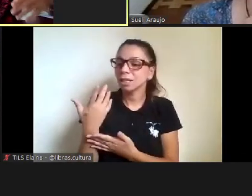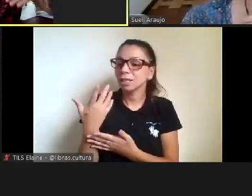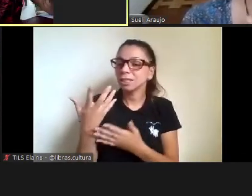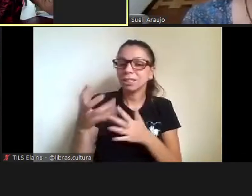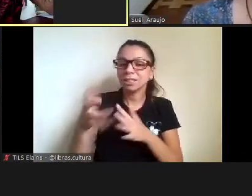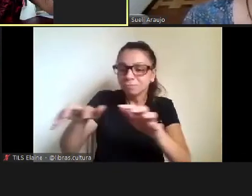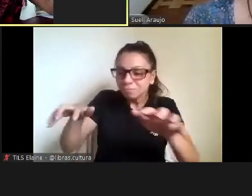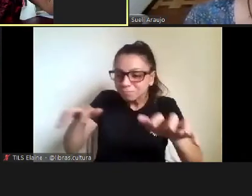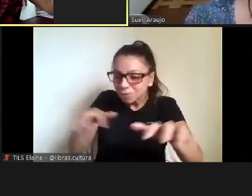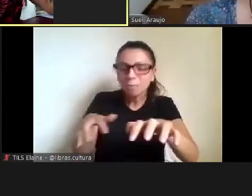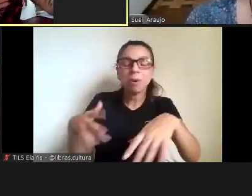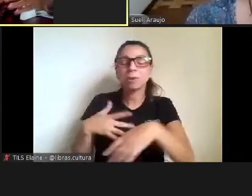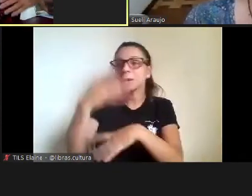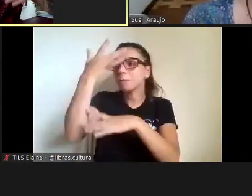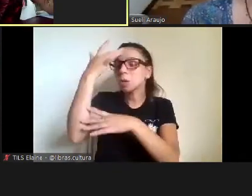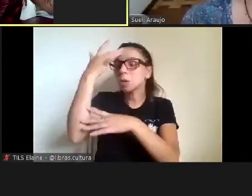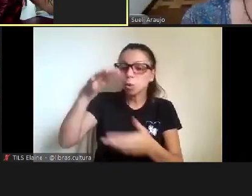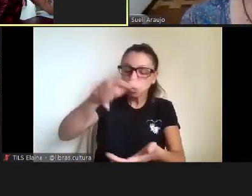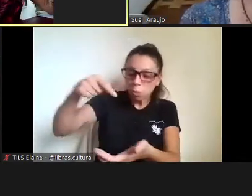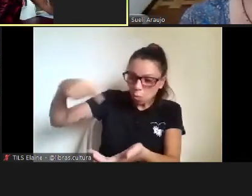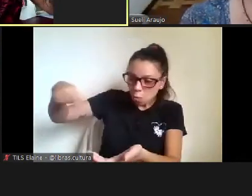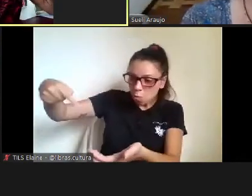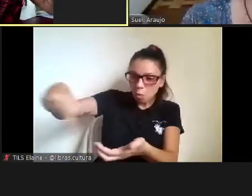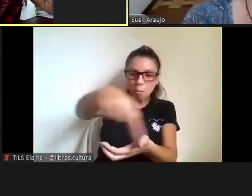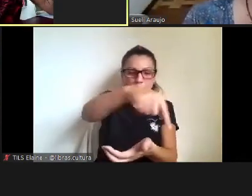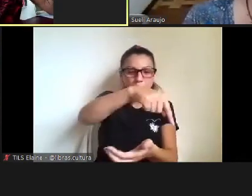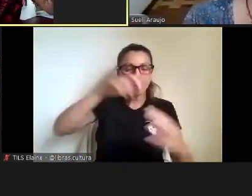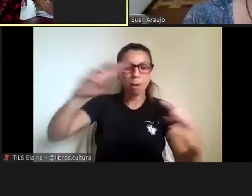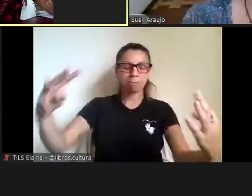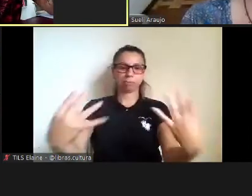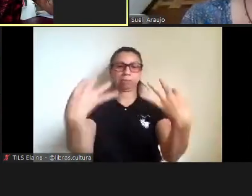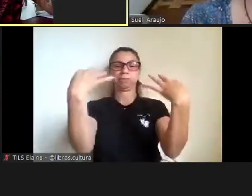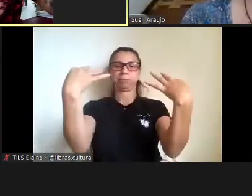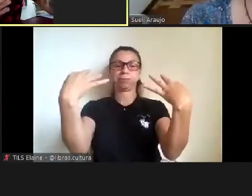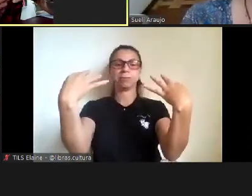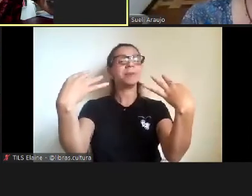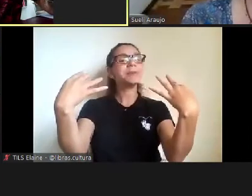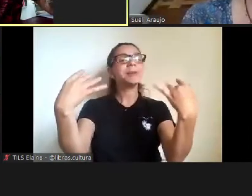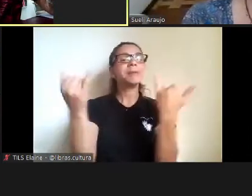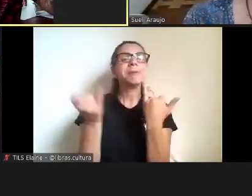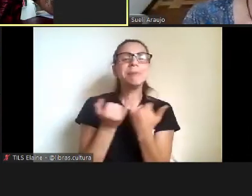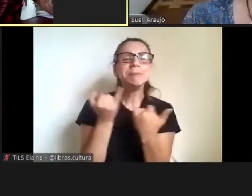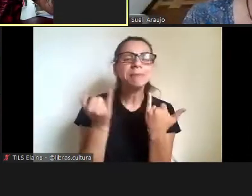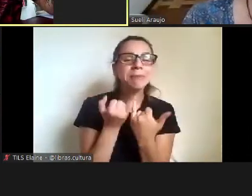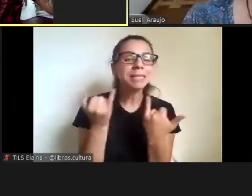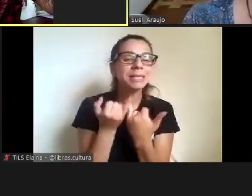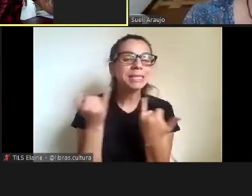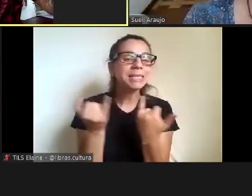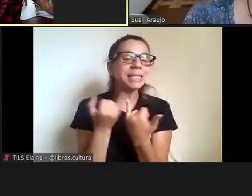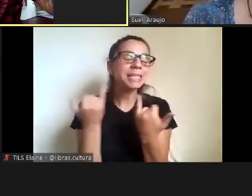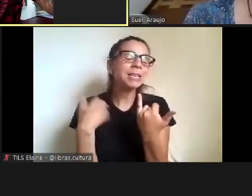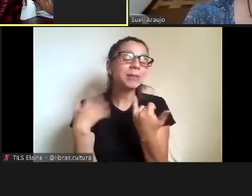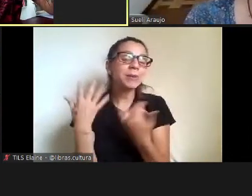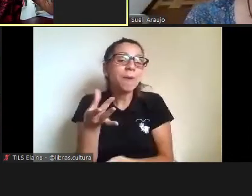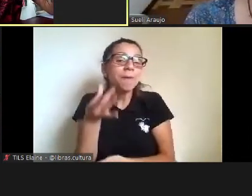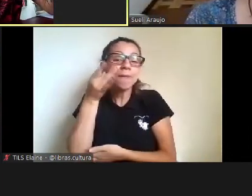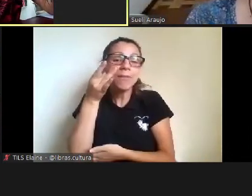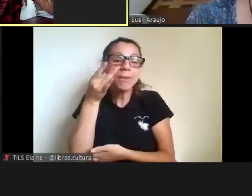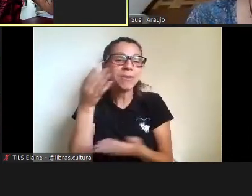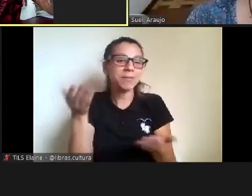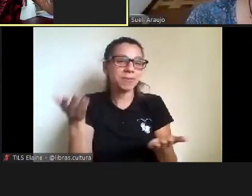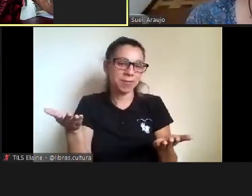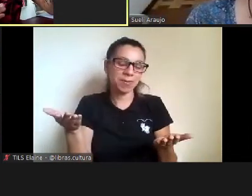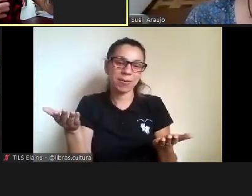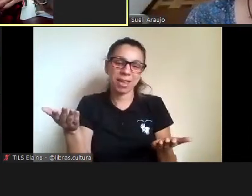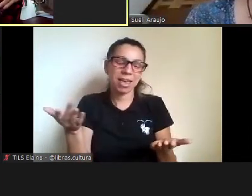ter pessoas do mundo inteiro vendo você, né? Como se fosse ao vivo, como se fosse, sei